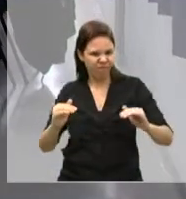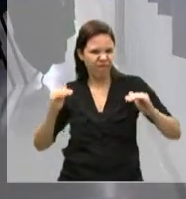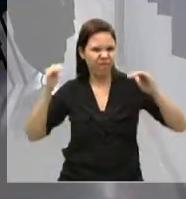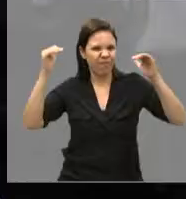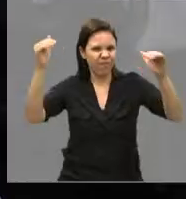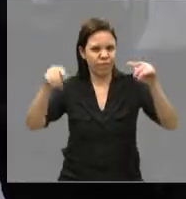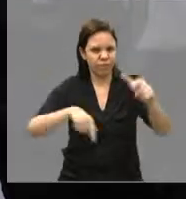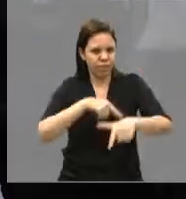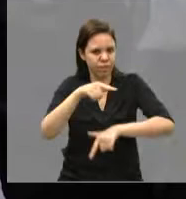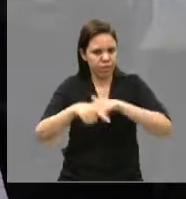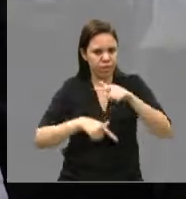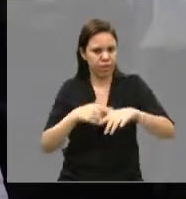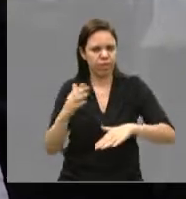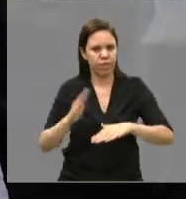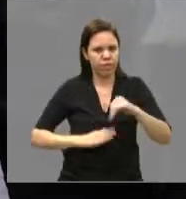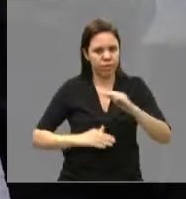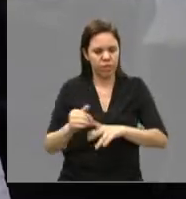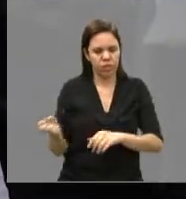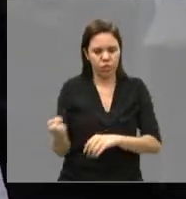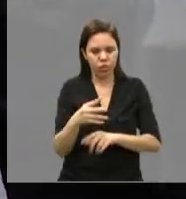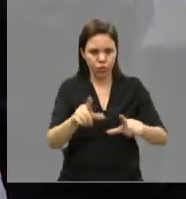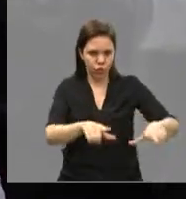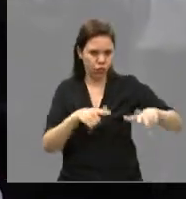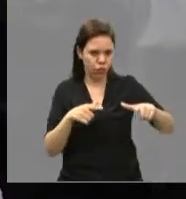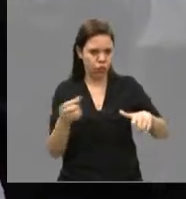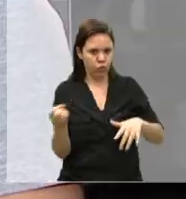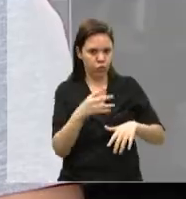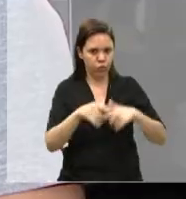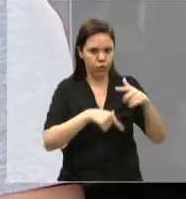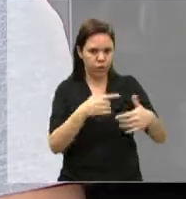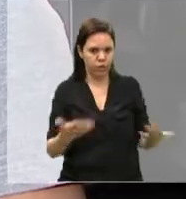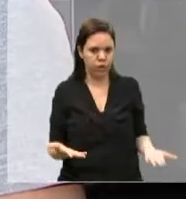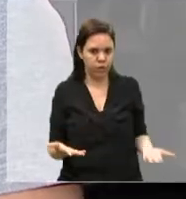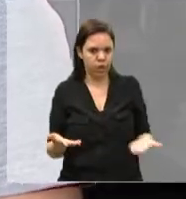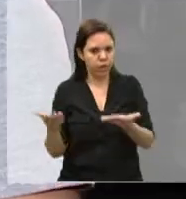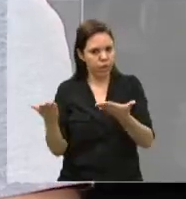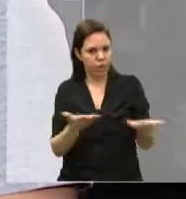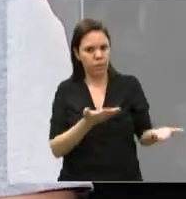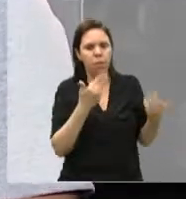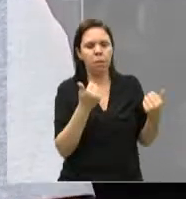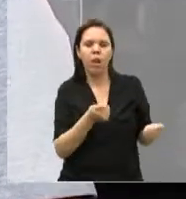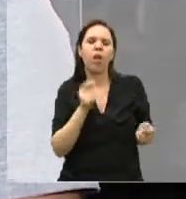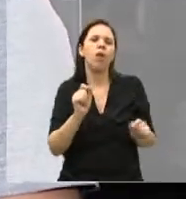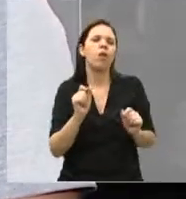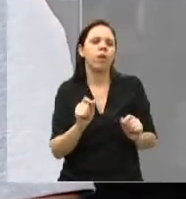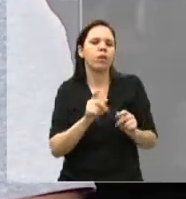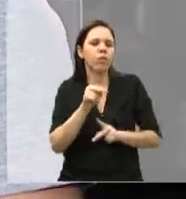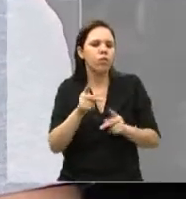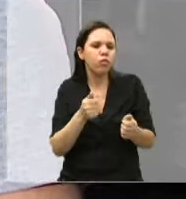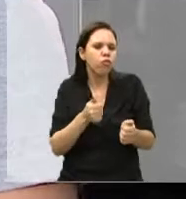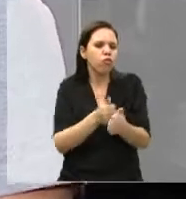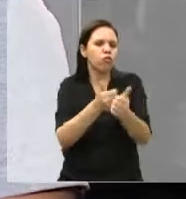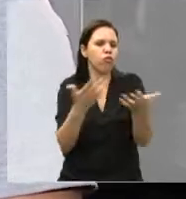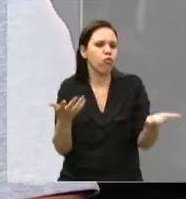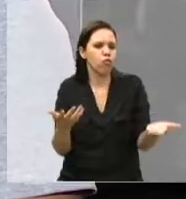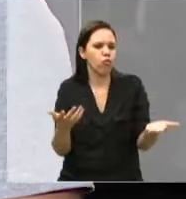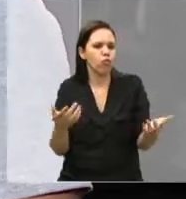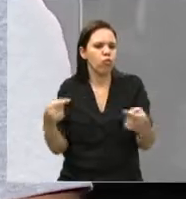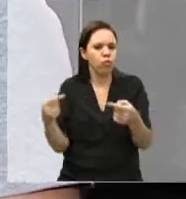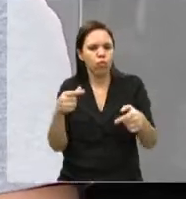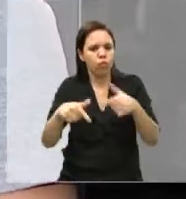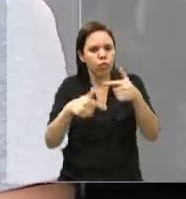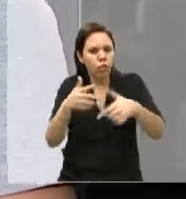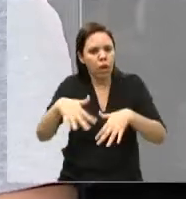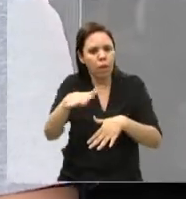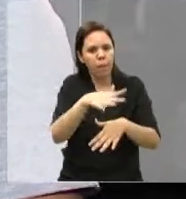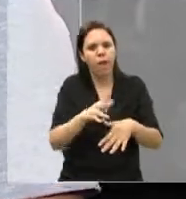na carreira. Diploma novo e um novo trabalho. O mercado recebe melhor quem está caminhando junto com ele, né? O mercado é muito dinâmico e